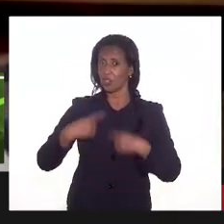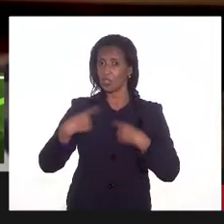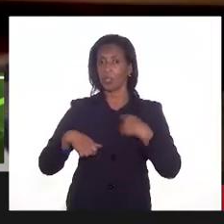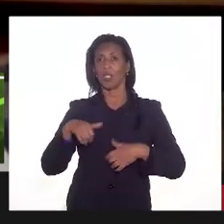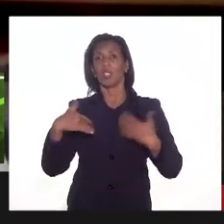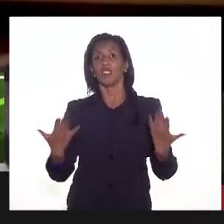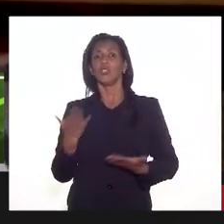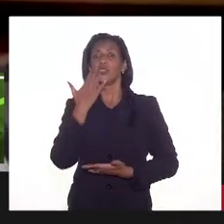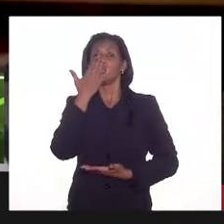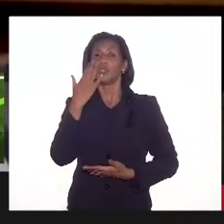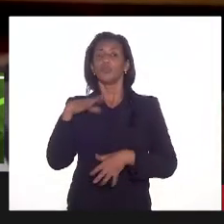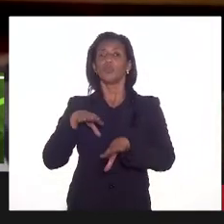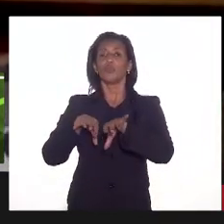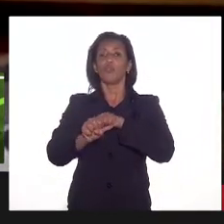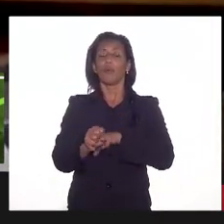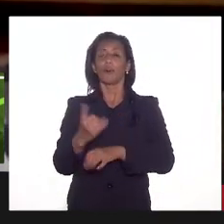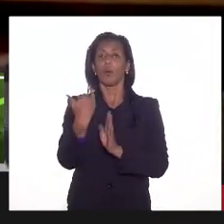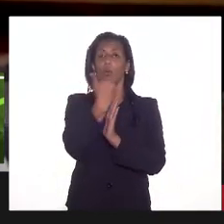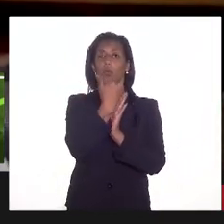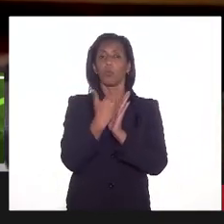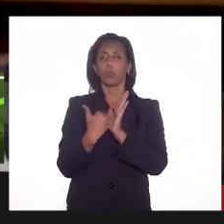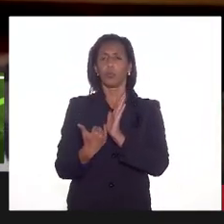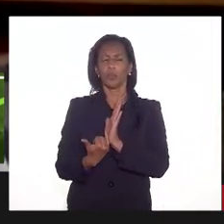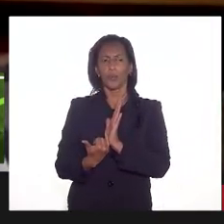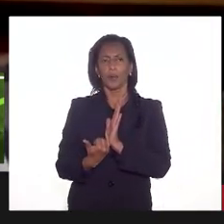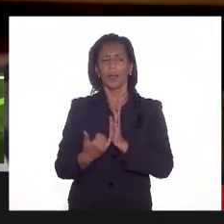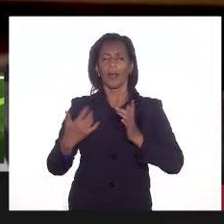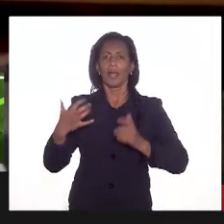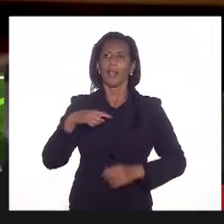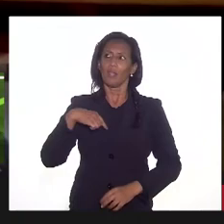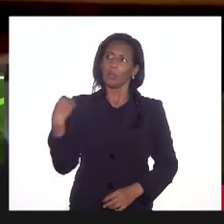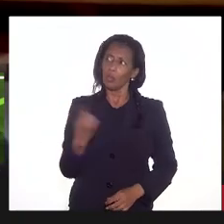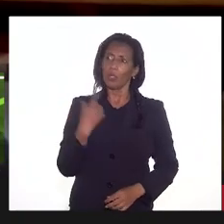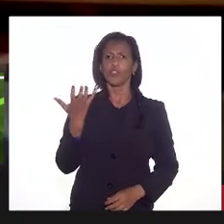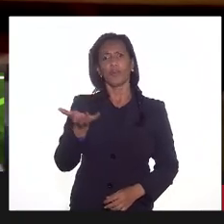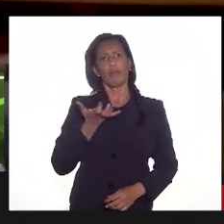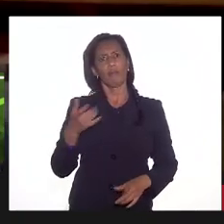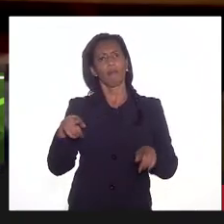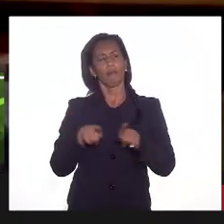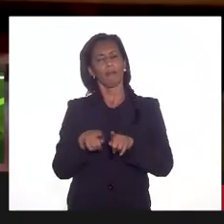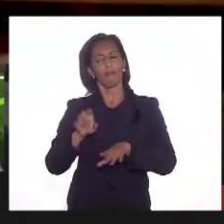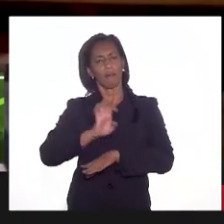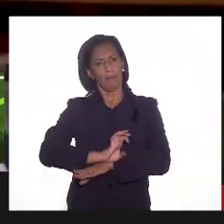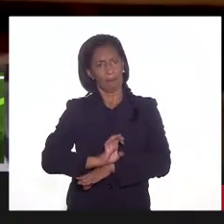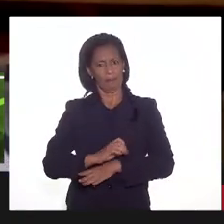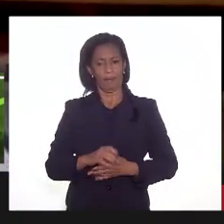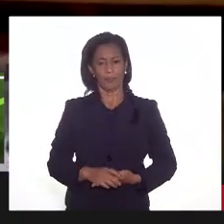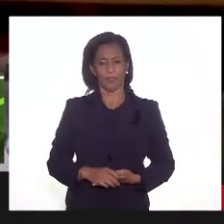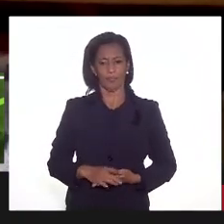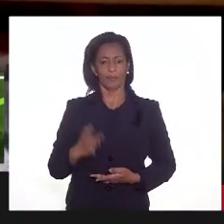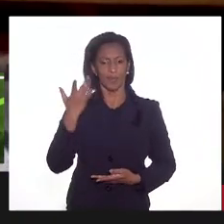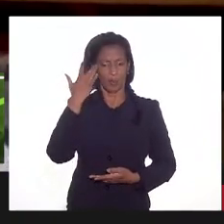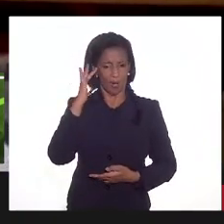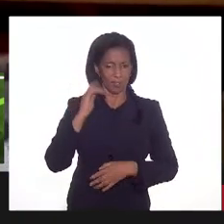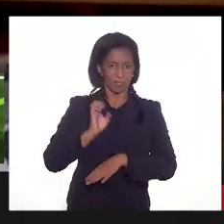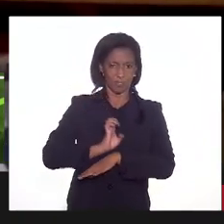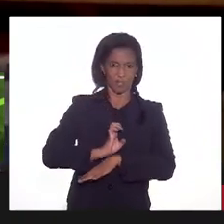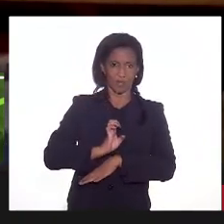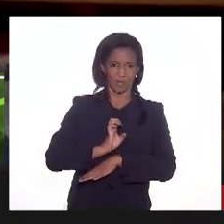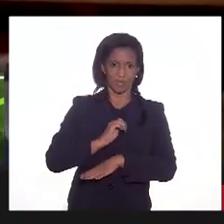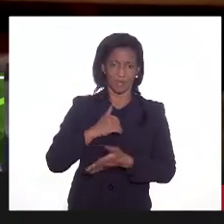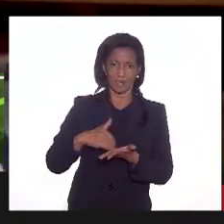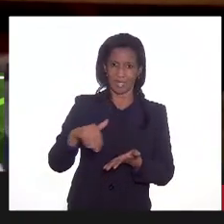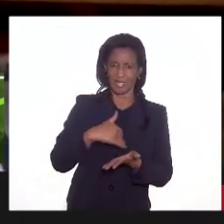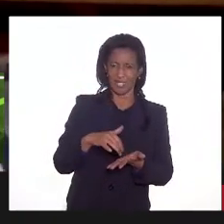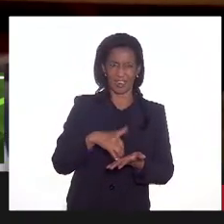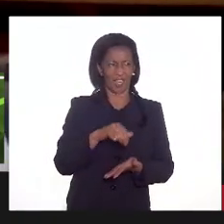tipo de formação, que tipo de programa de formação a gente quer também para o Estado. Eu acho que a secretária Daniele,